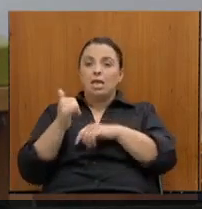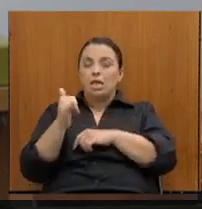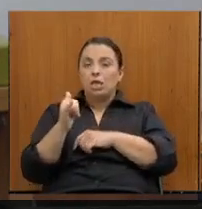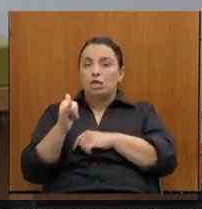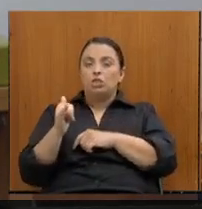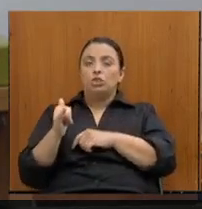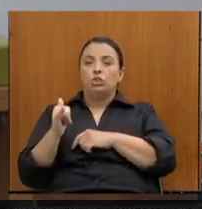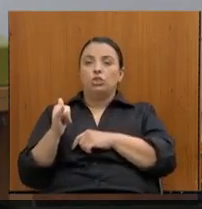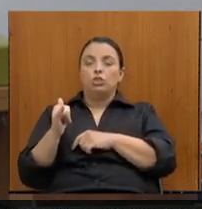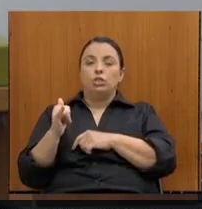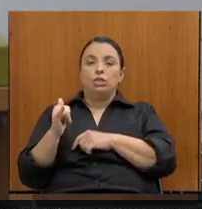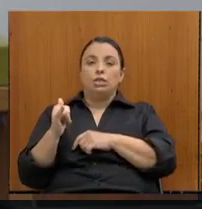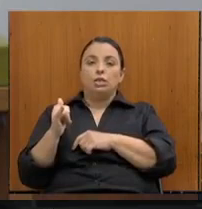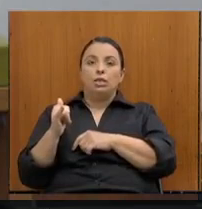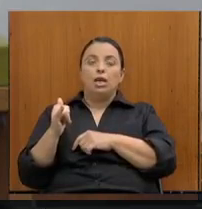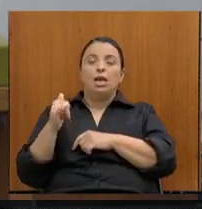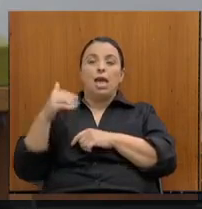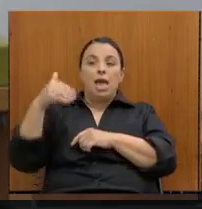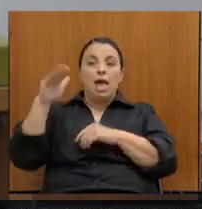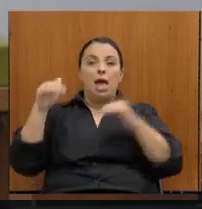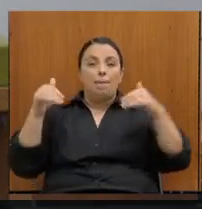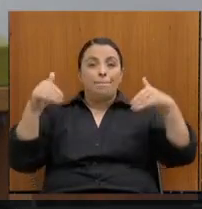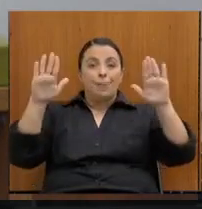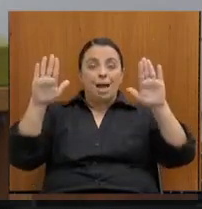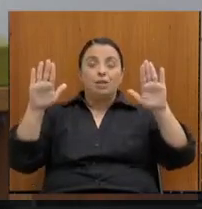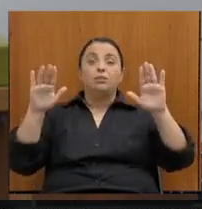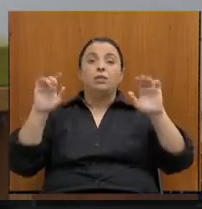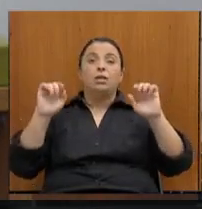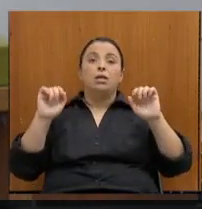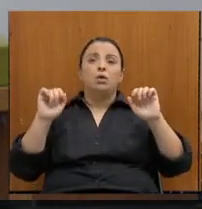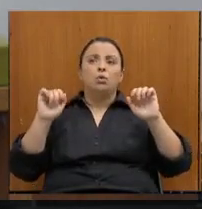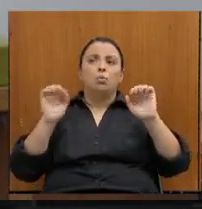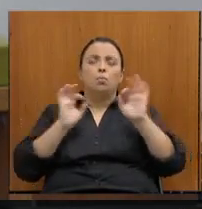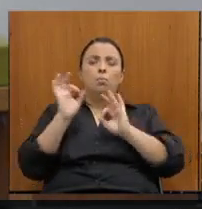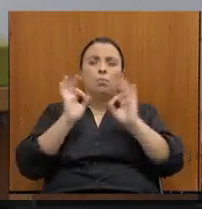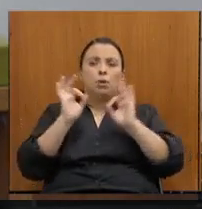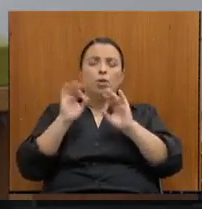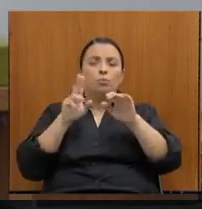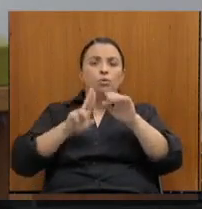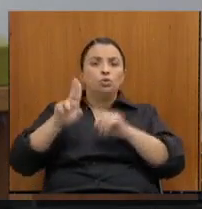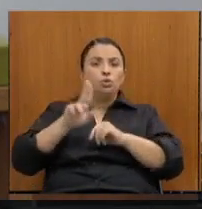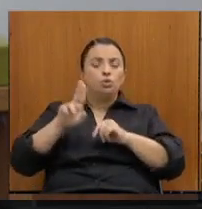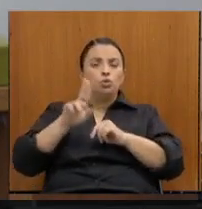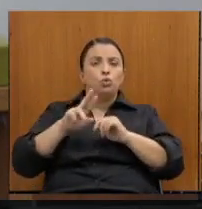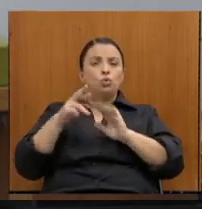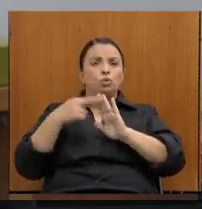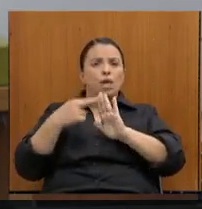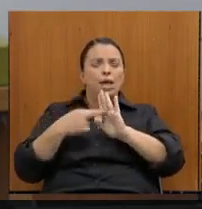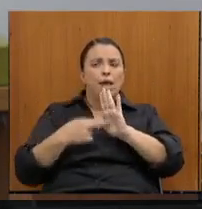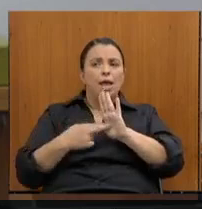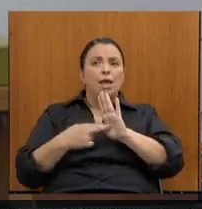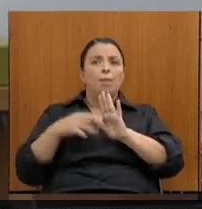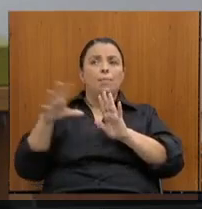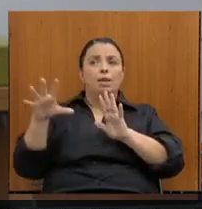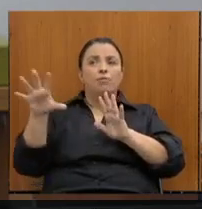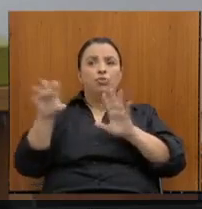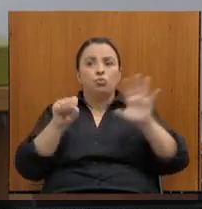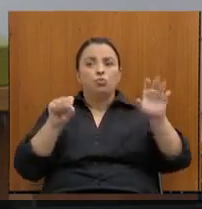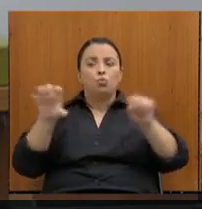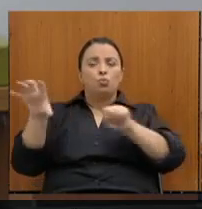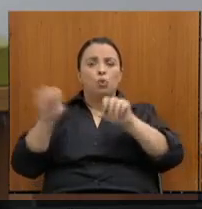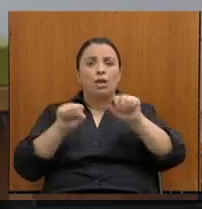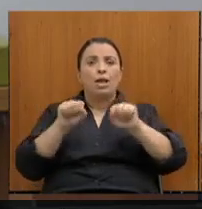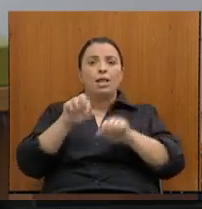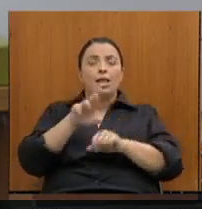condições regras que deveriam ser criadas para que esse excedente fosse coletado em Hobbes E com